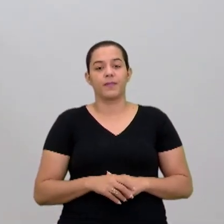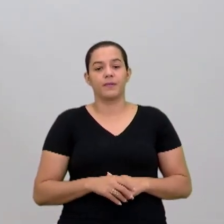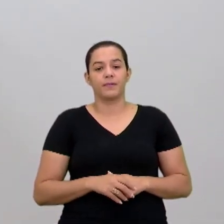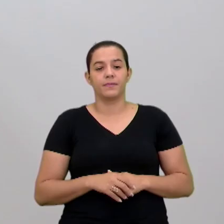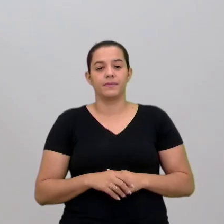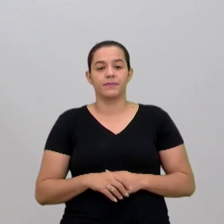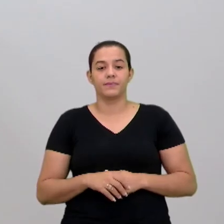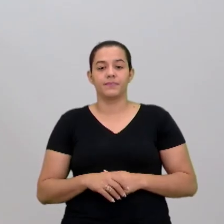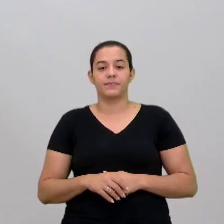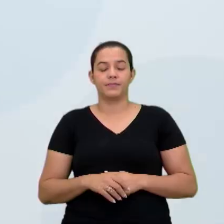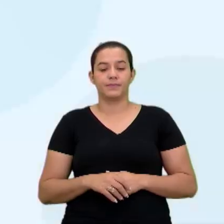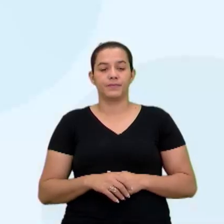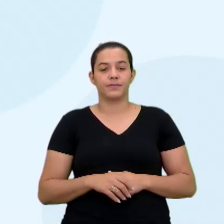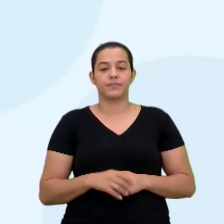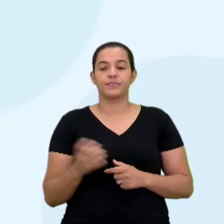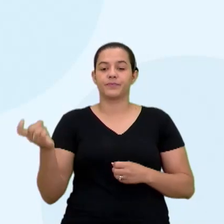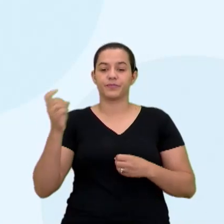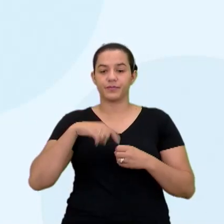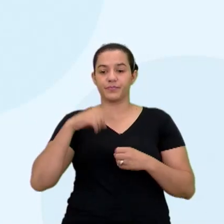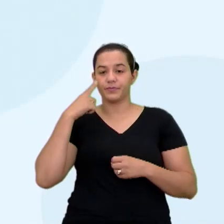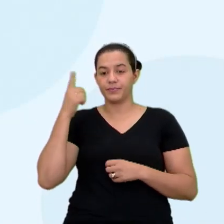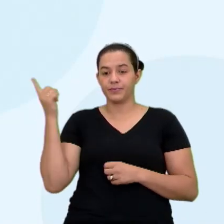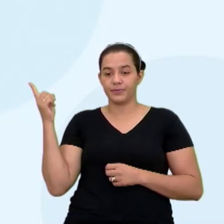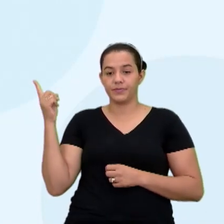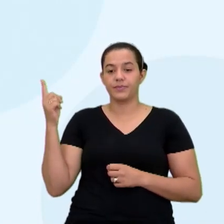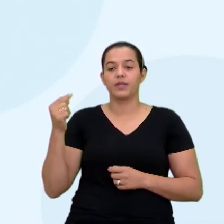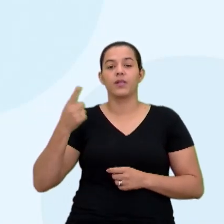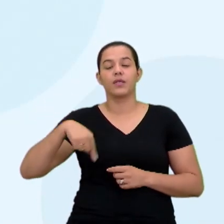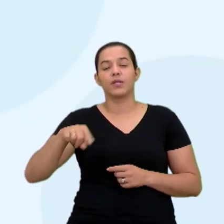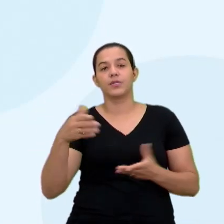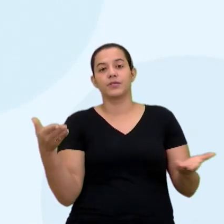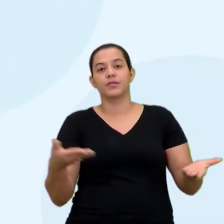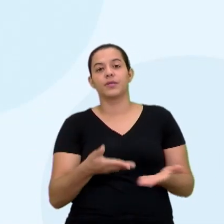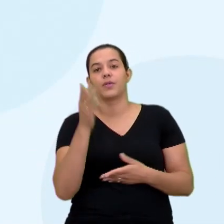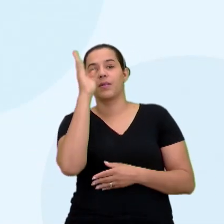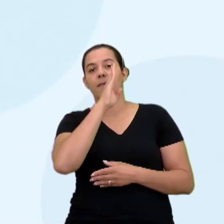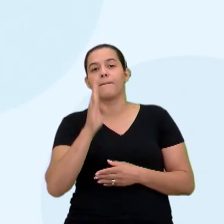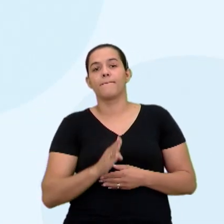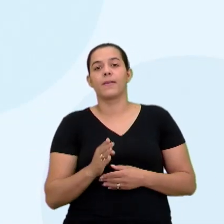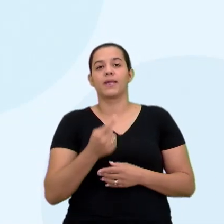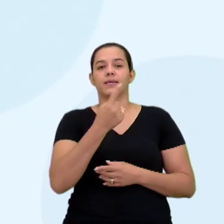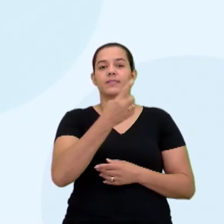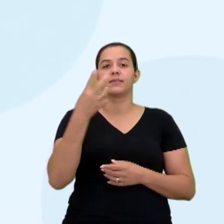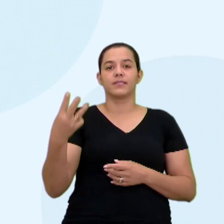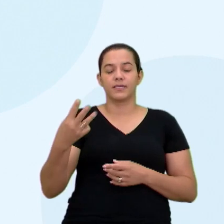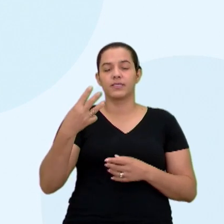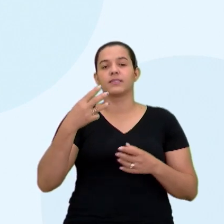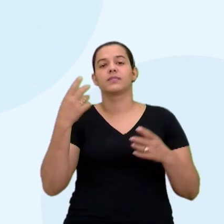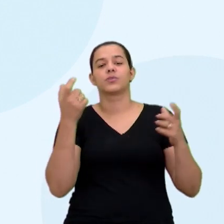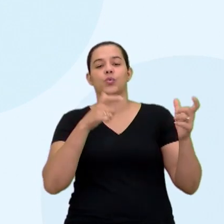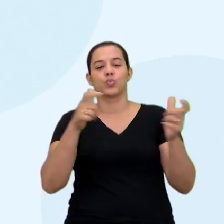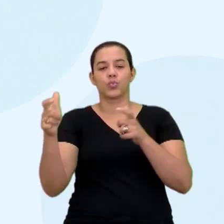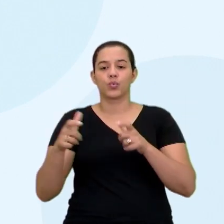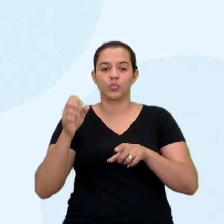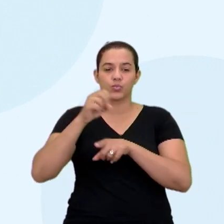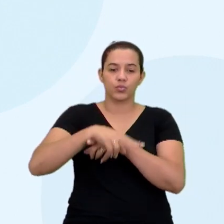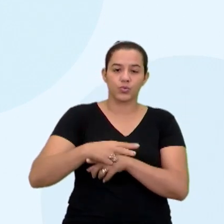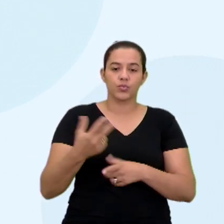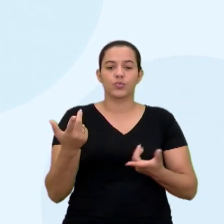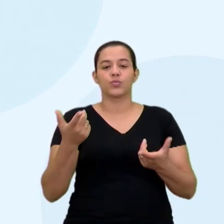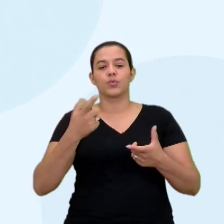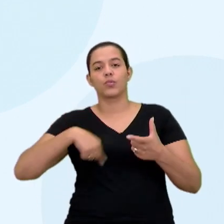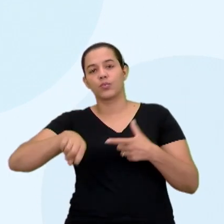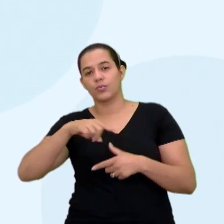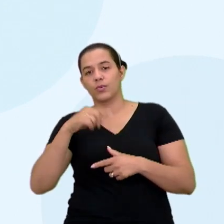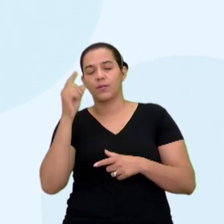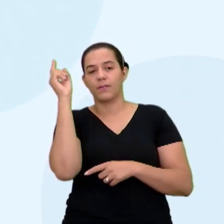50-50. Voltando para a tela, olhando para o cenário brasileiro, dos 13 cargos que compõem o Conselho Administrativo do Comitê Olímpico